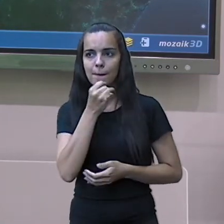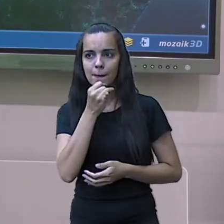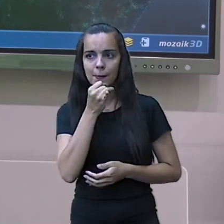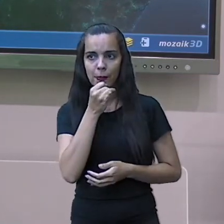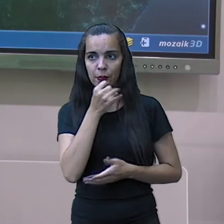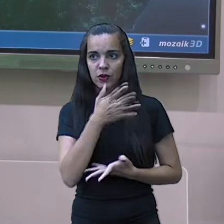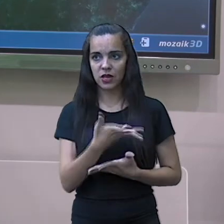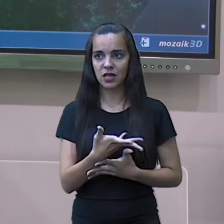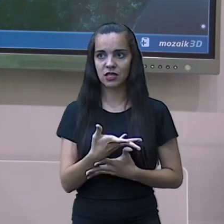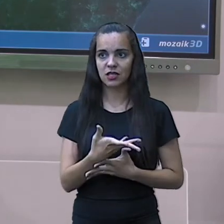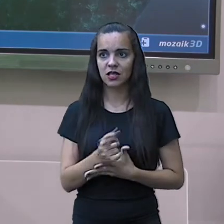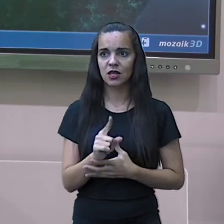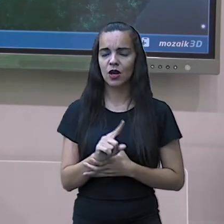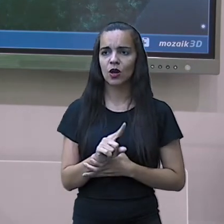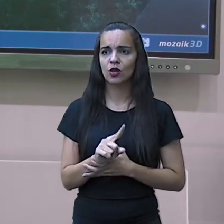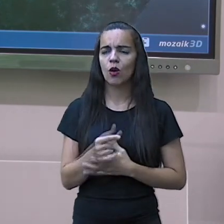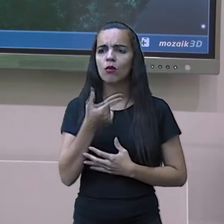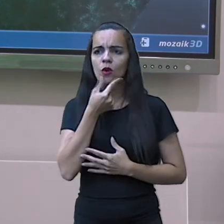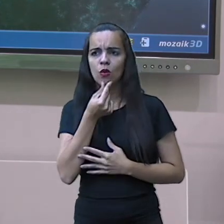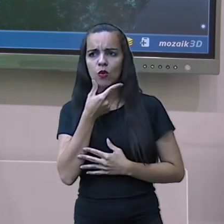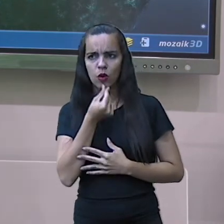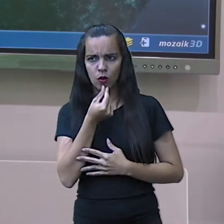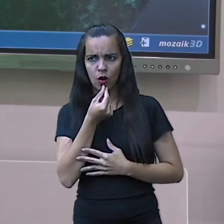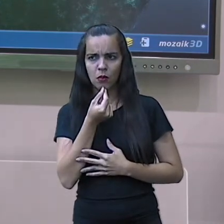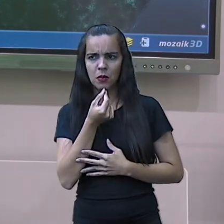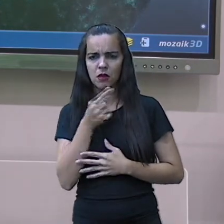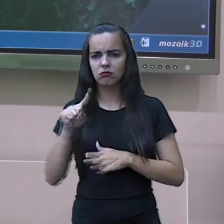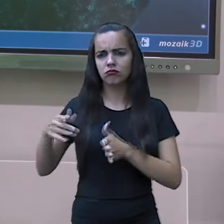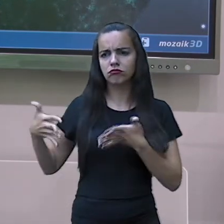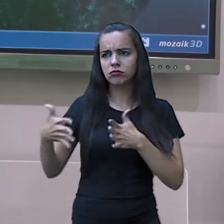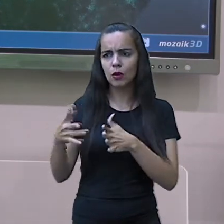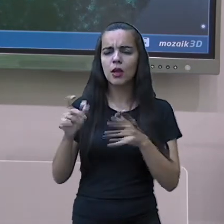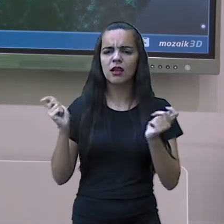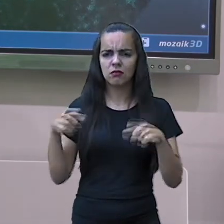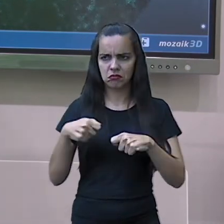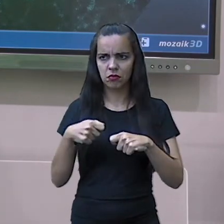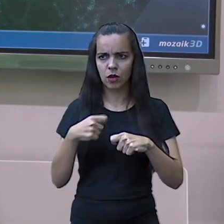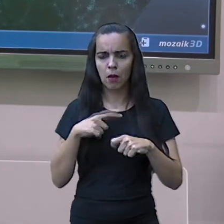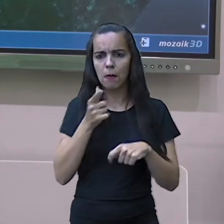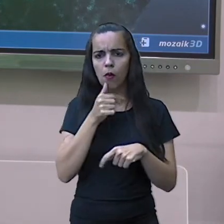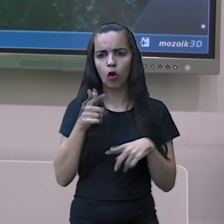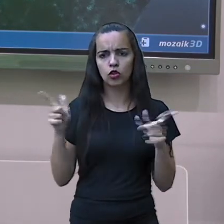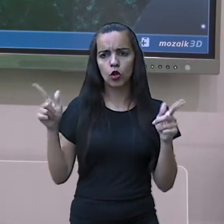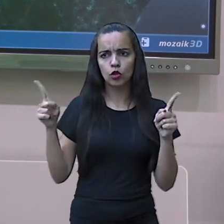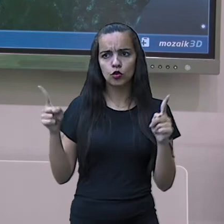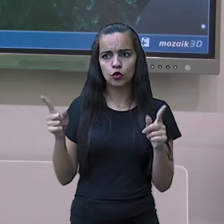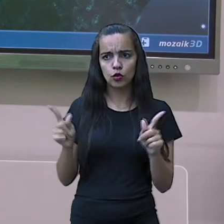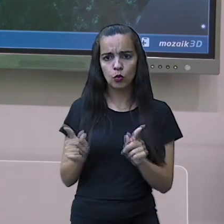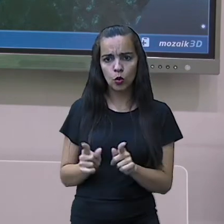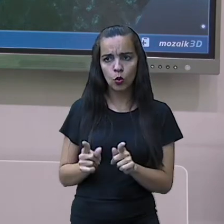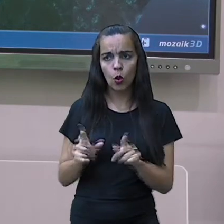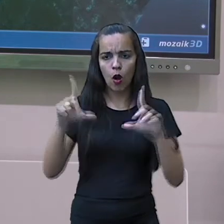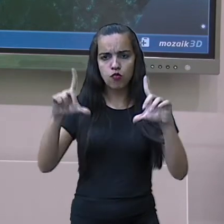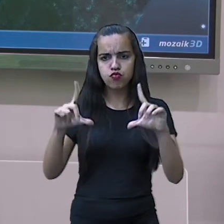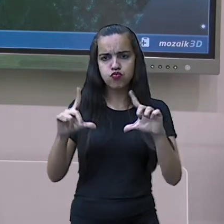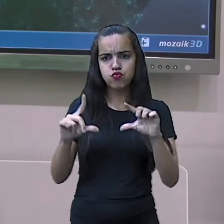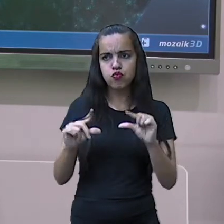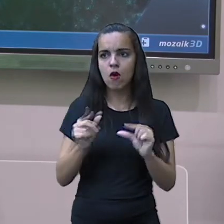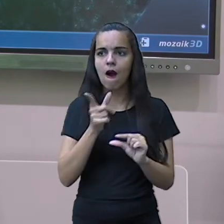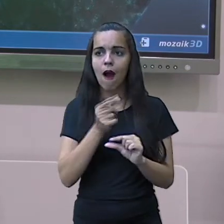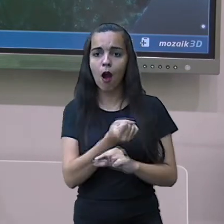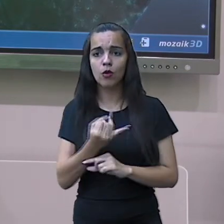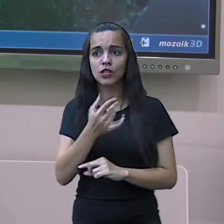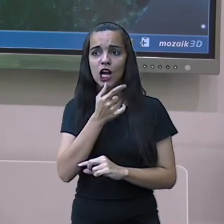homem, através de canais, ele pode diminuir a quantidade de água, a força do rio, na sua